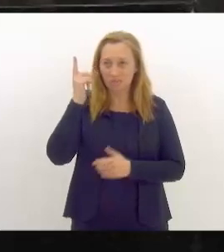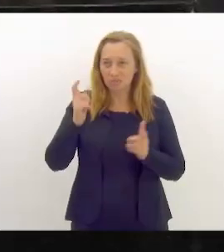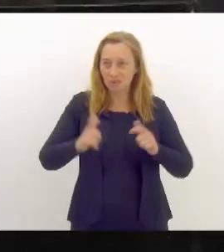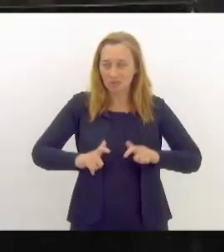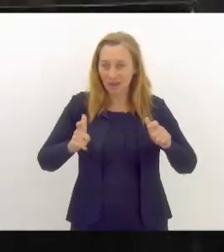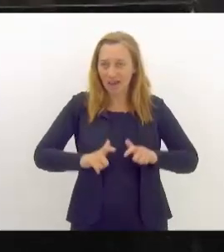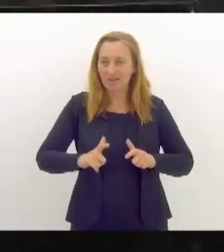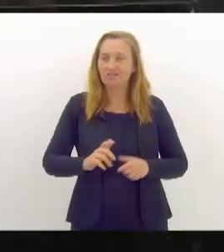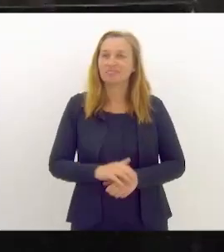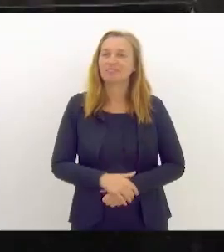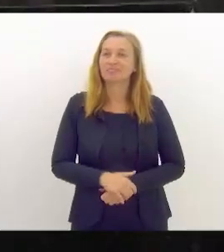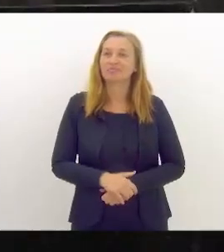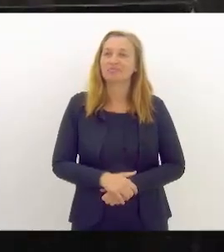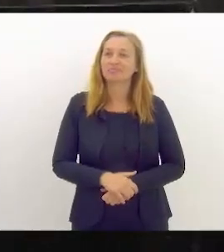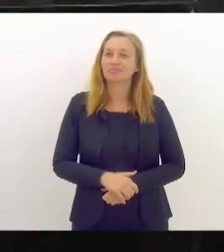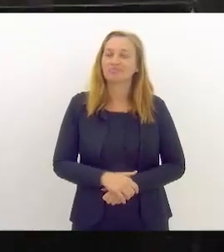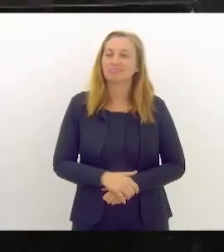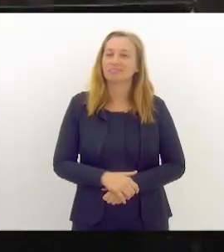e